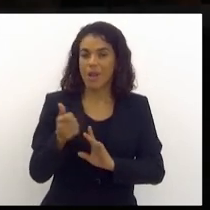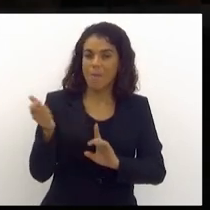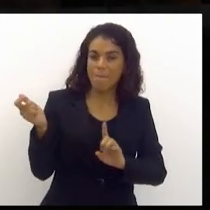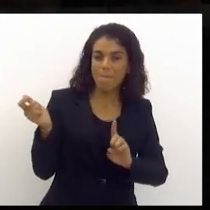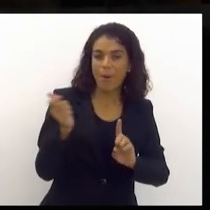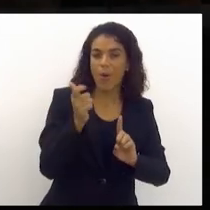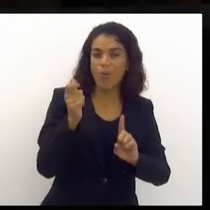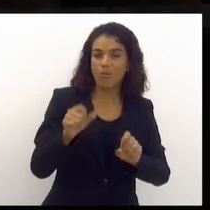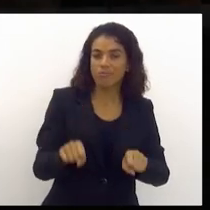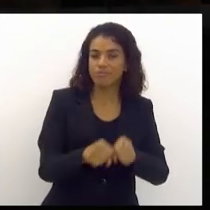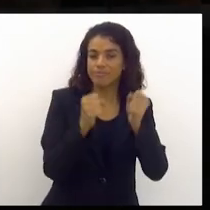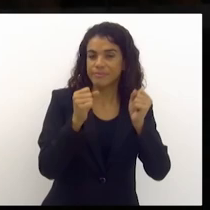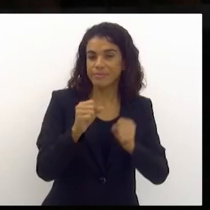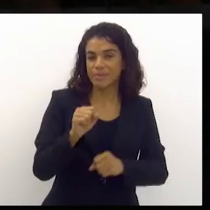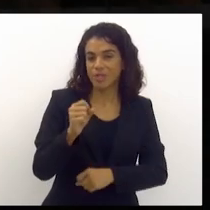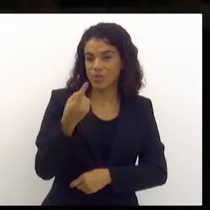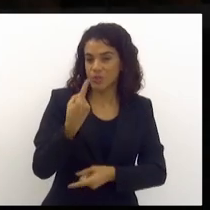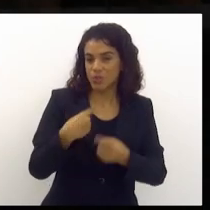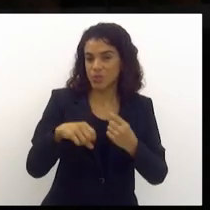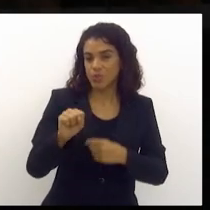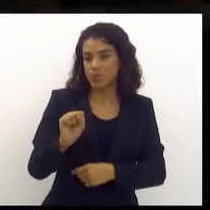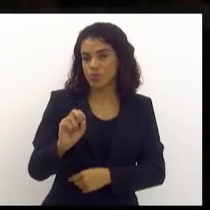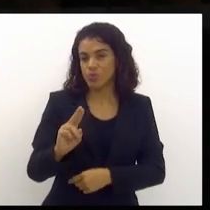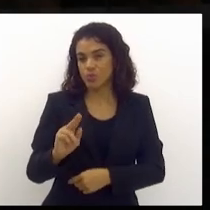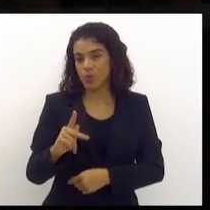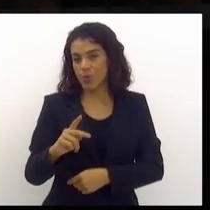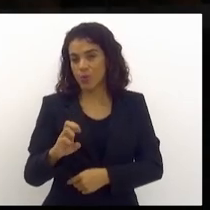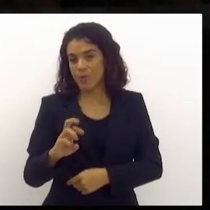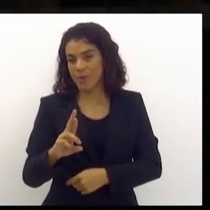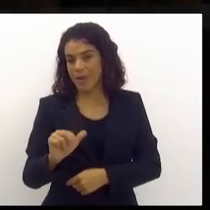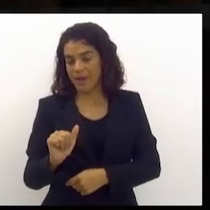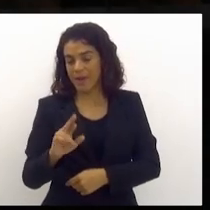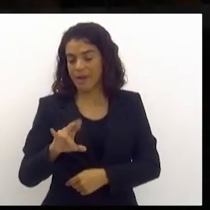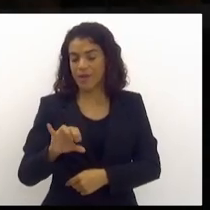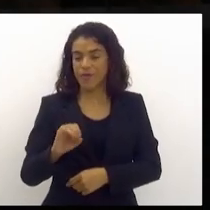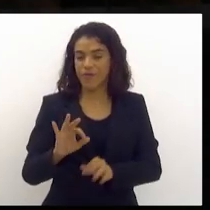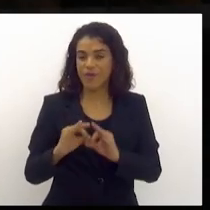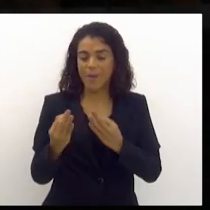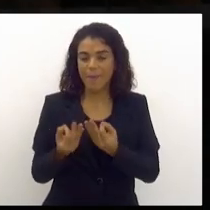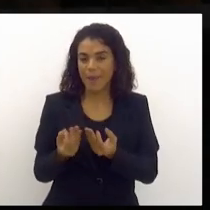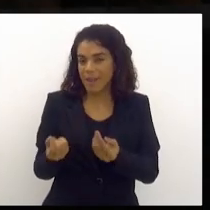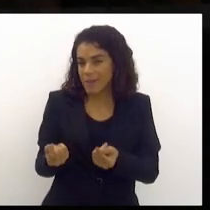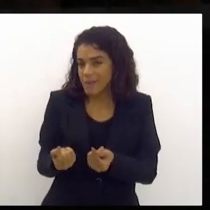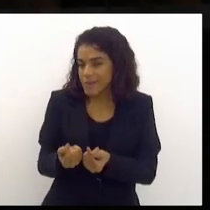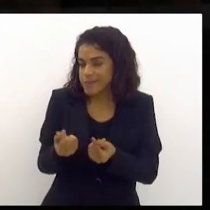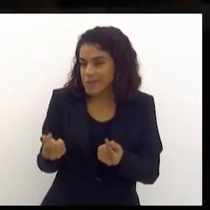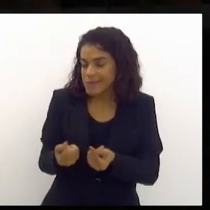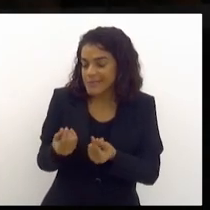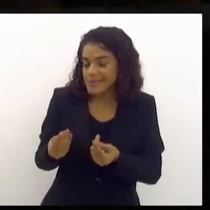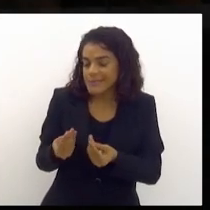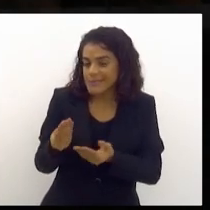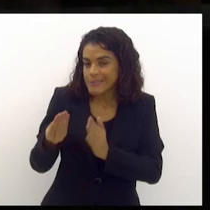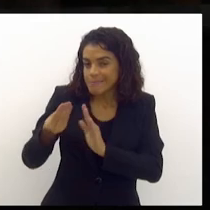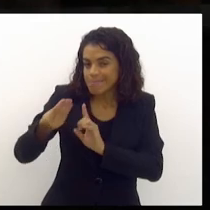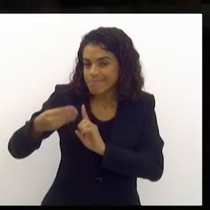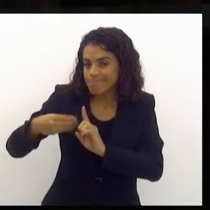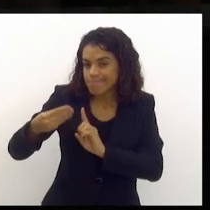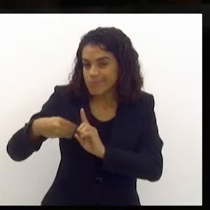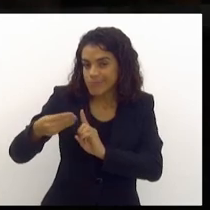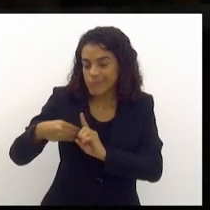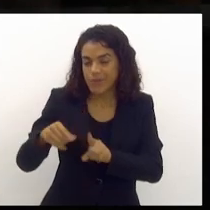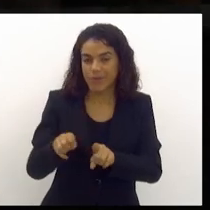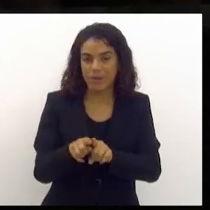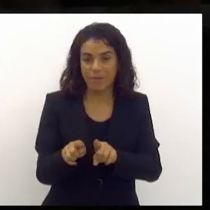Rio, tirando direito de famílias vulneráveis. Depois, desvinculou todas as verbas carimbadas do